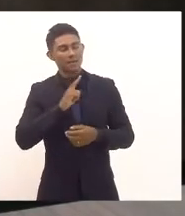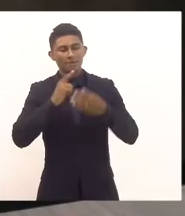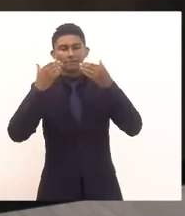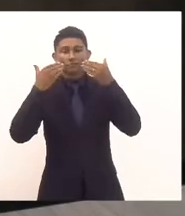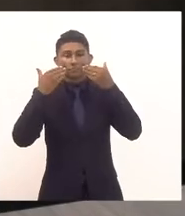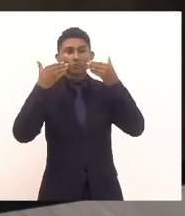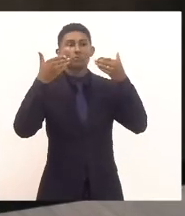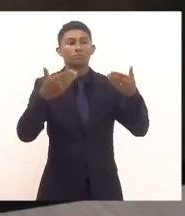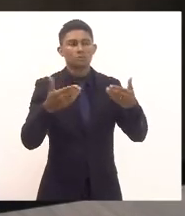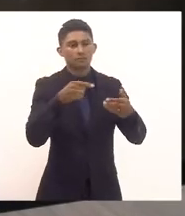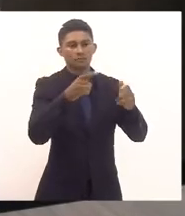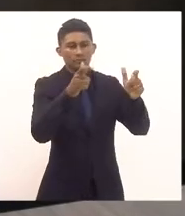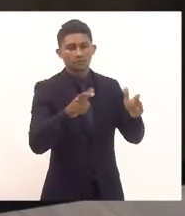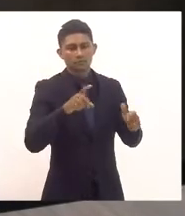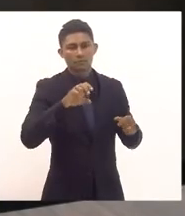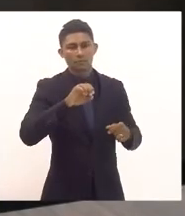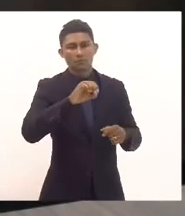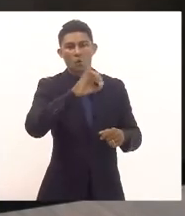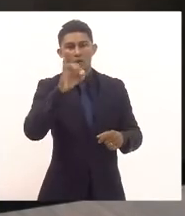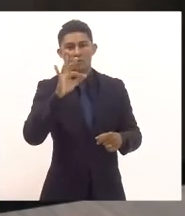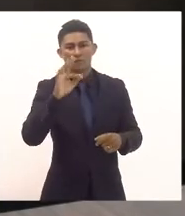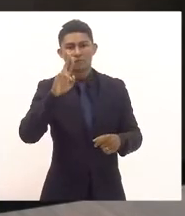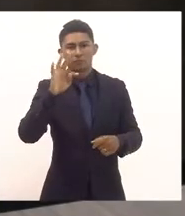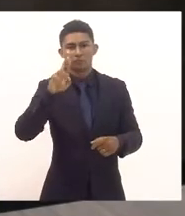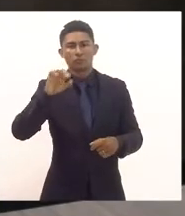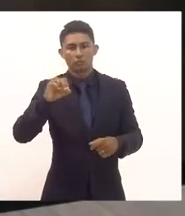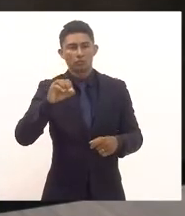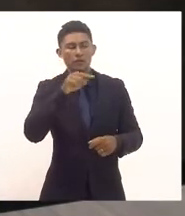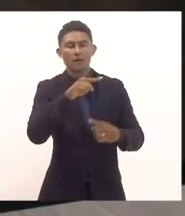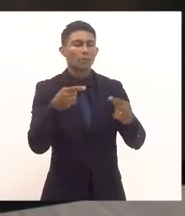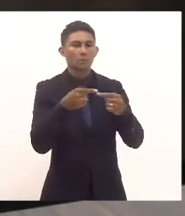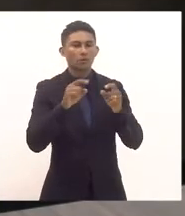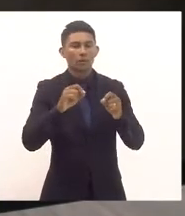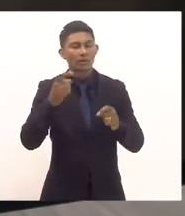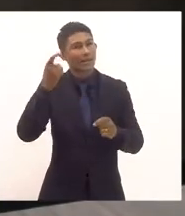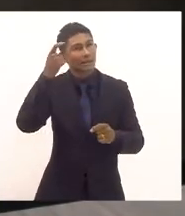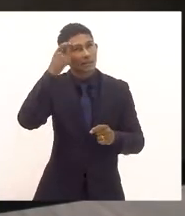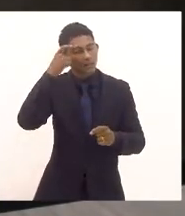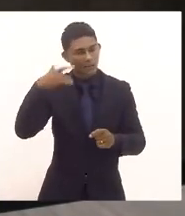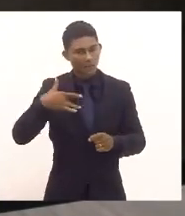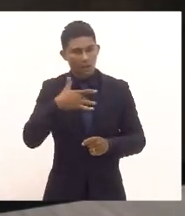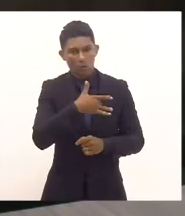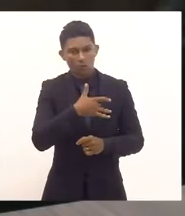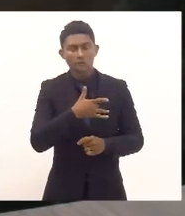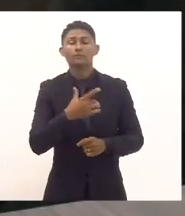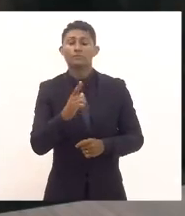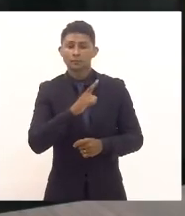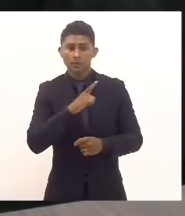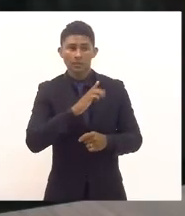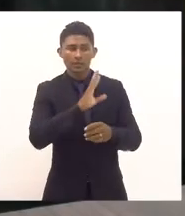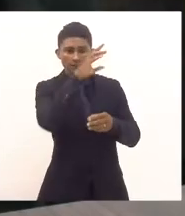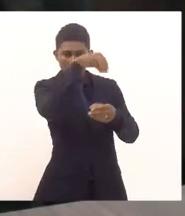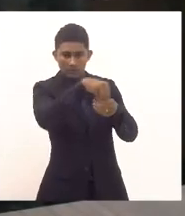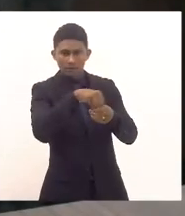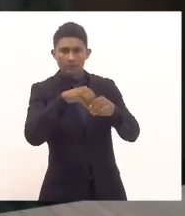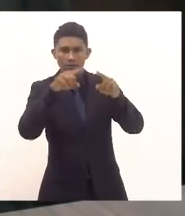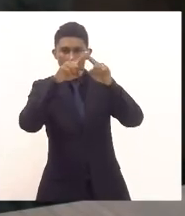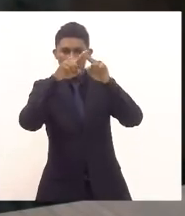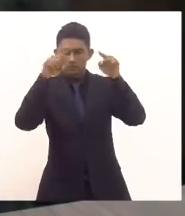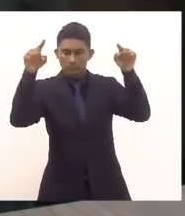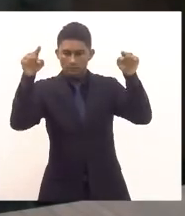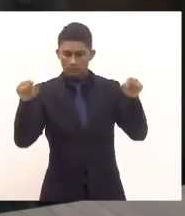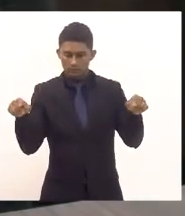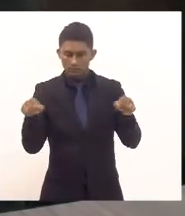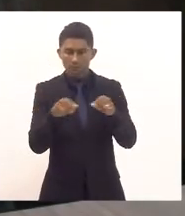no Oi Futuro que trata da saúde mental da luta antimanicomial no Brasil e tem um painel lá dentro que mostra